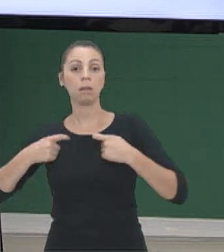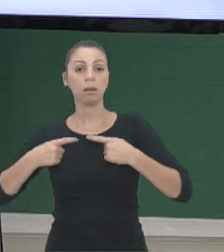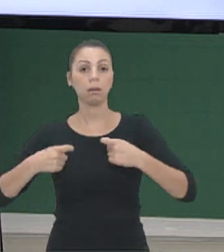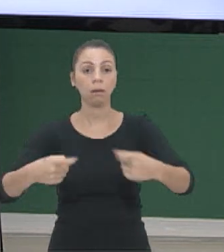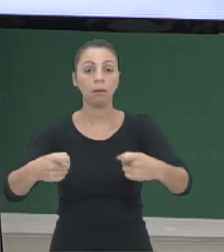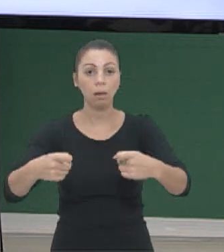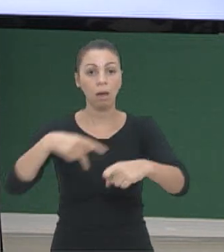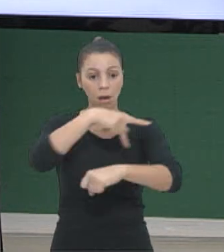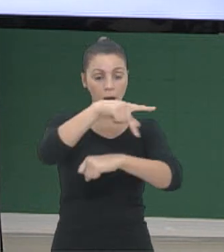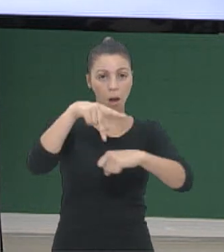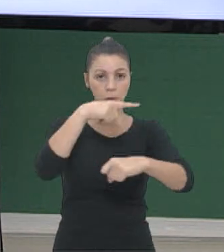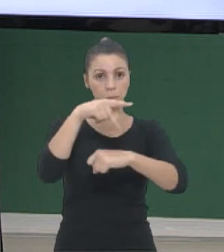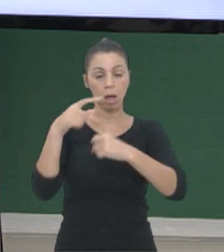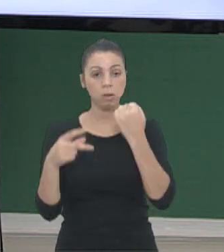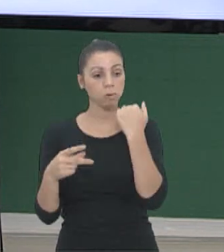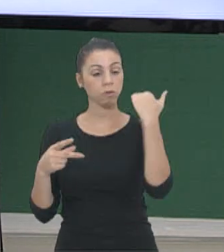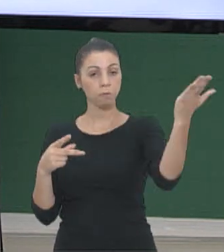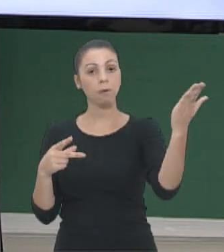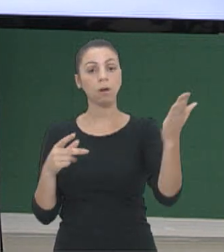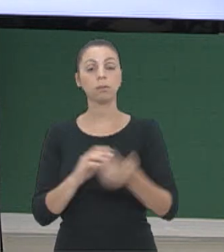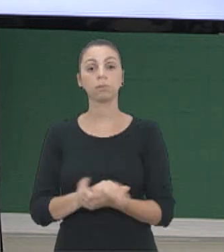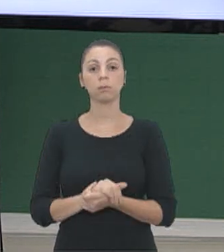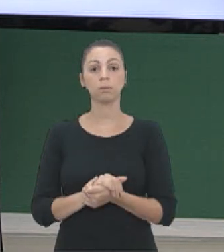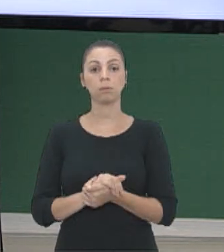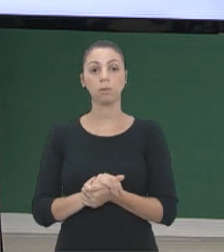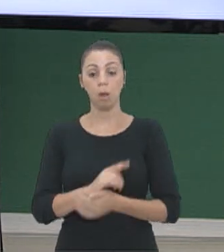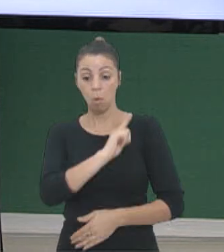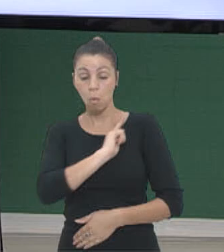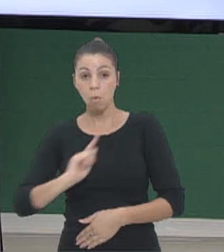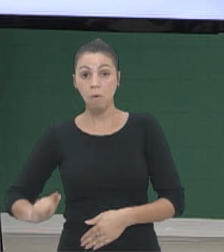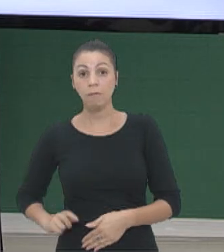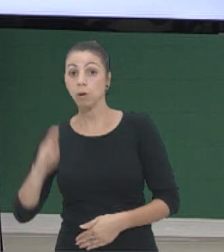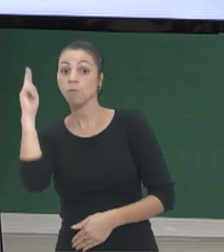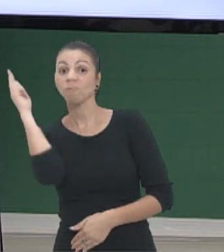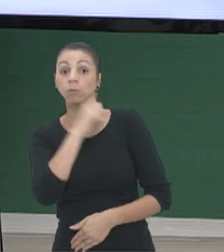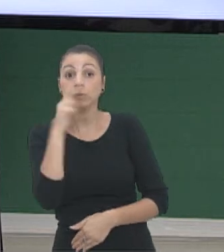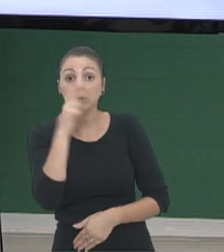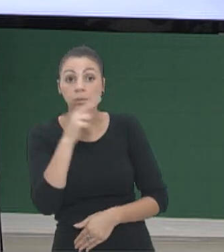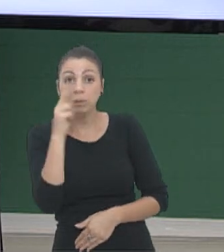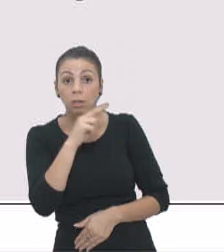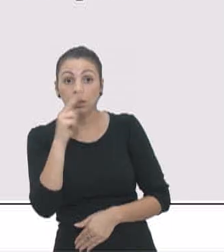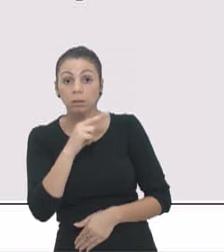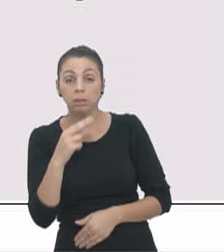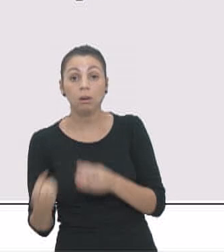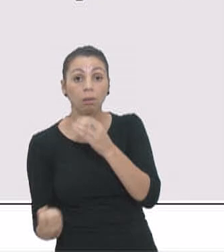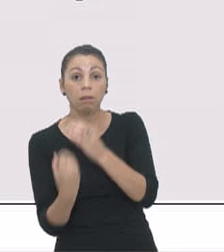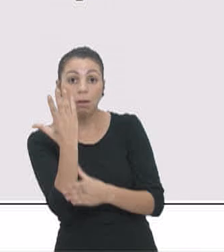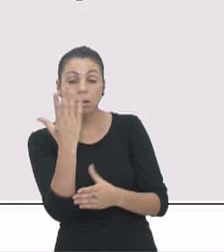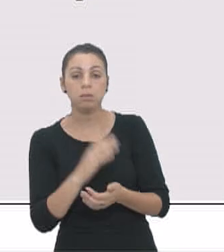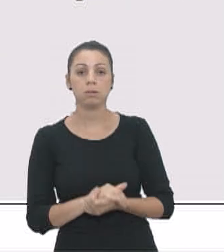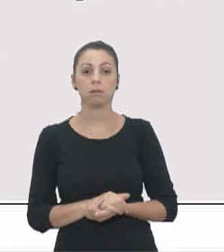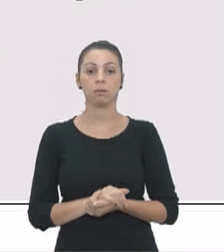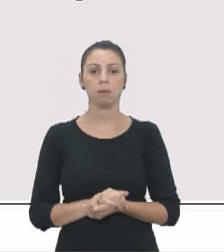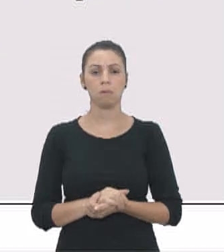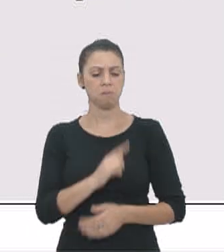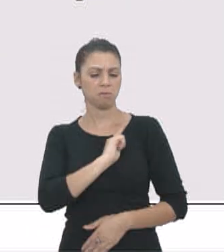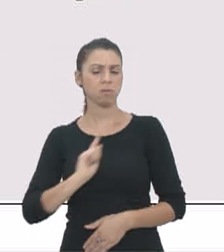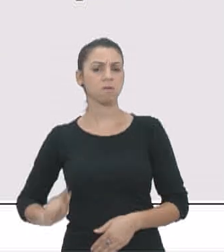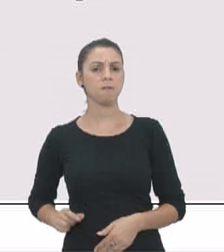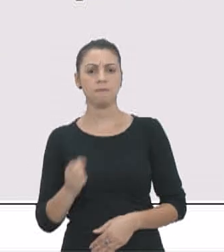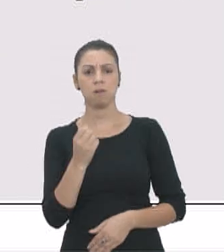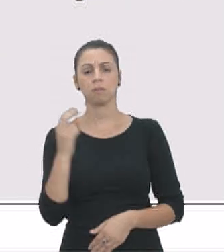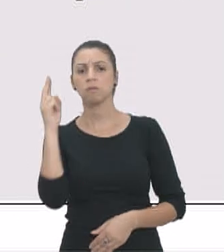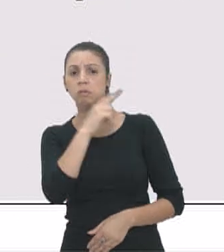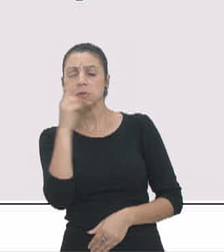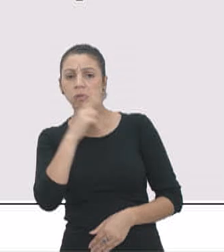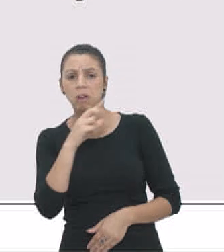início a um governo de exceção, um governo de emergência, na verdade. Esse governo de emergência vai ter vários líderes,